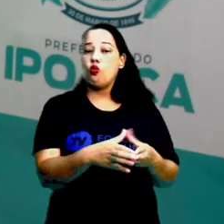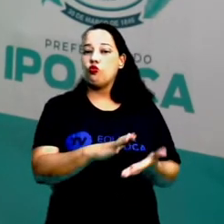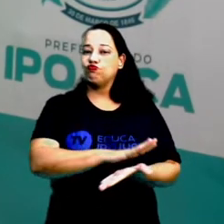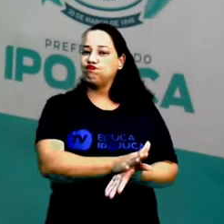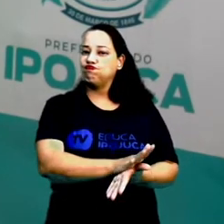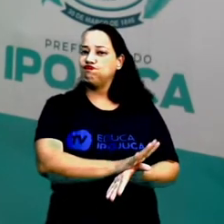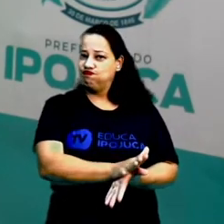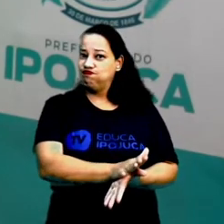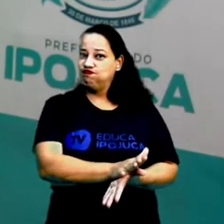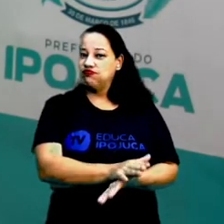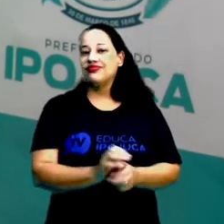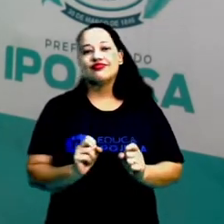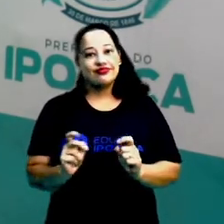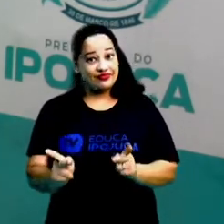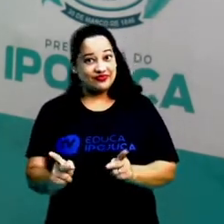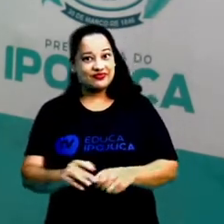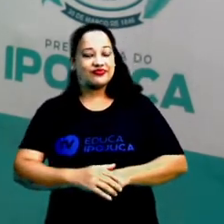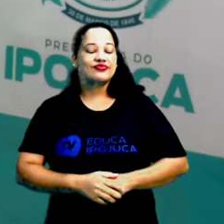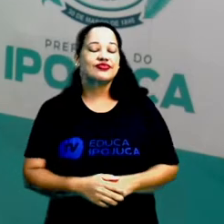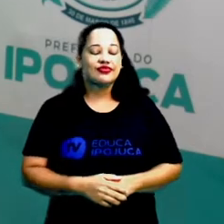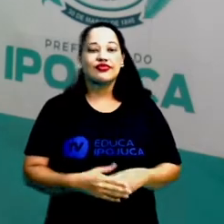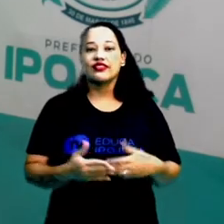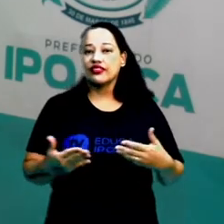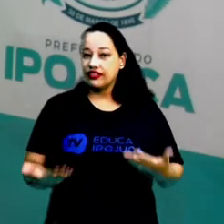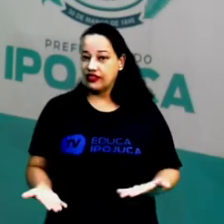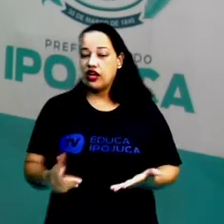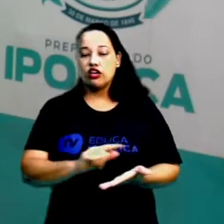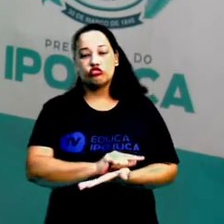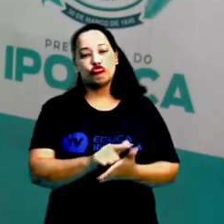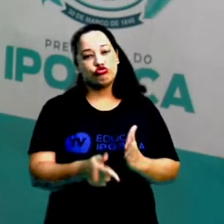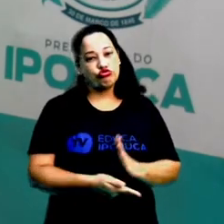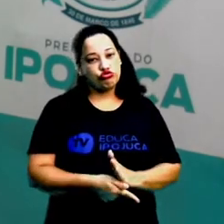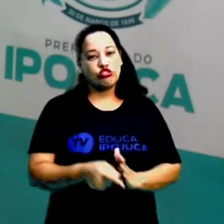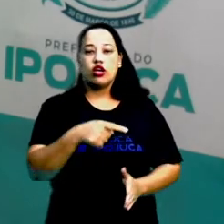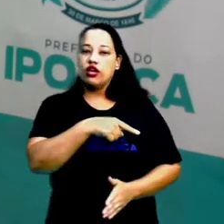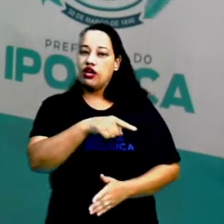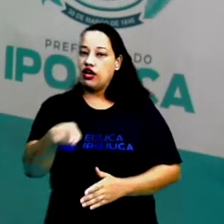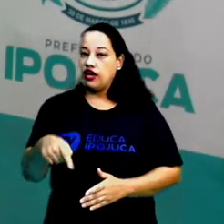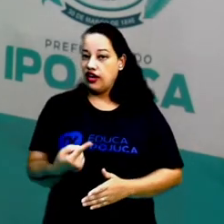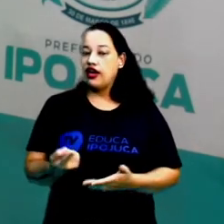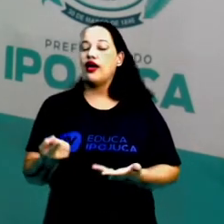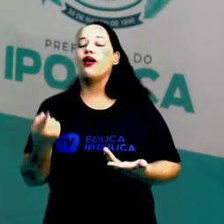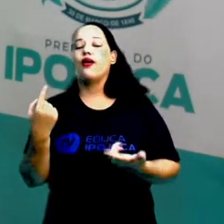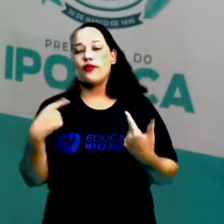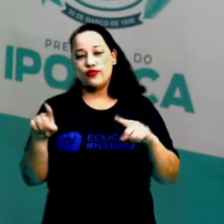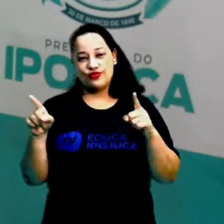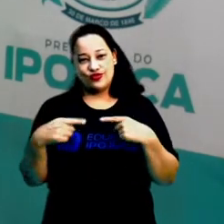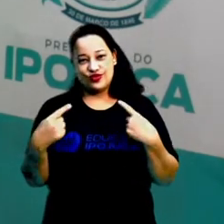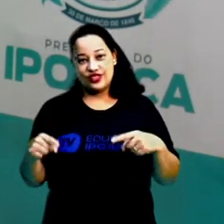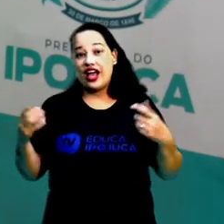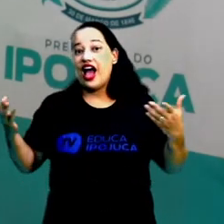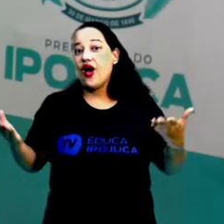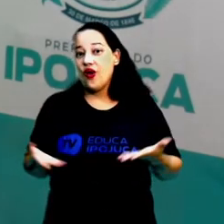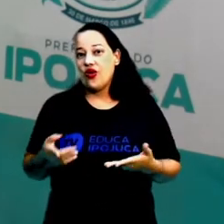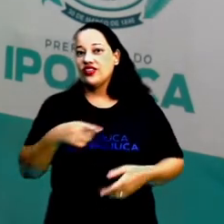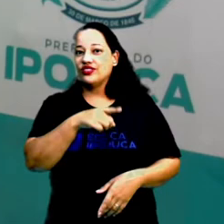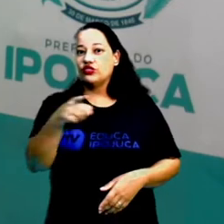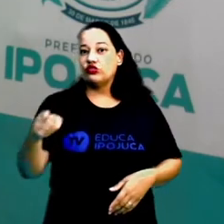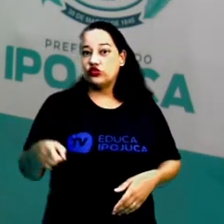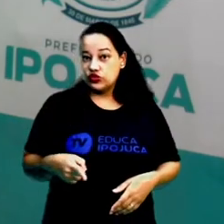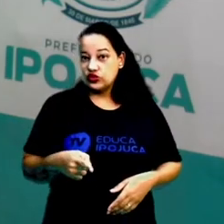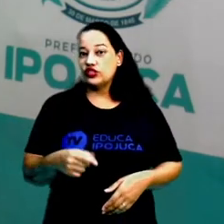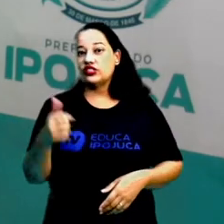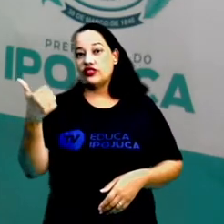forma. Tranquilão, pessoal? Então, esses são os gêneros musicais que nós aprendemos essa semana. E agora você vai pegar a